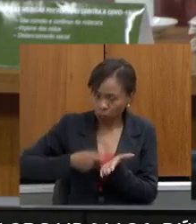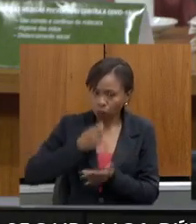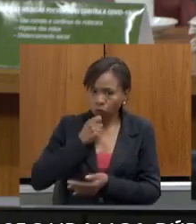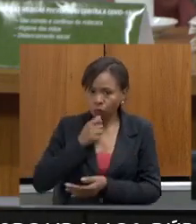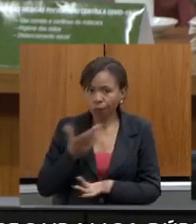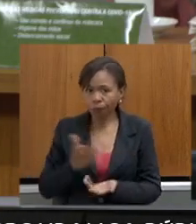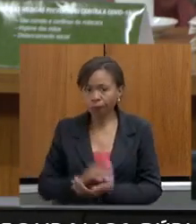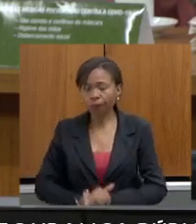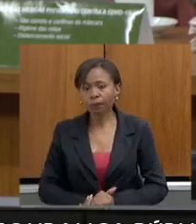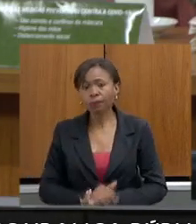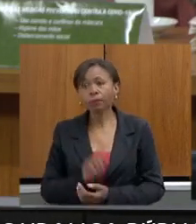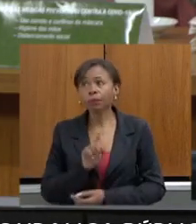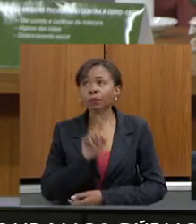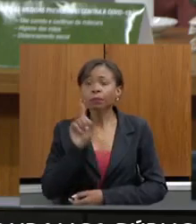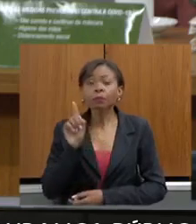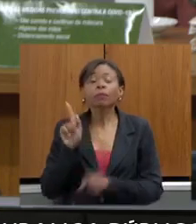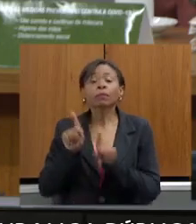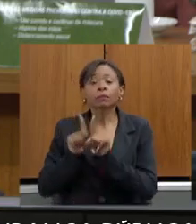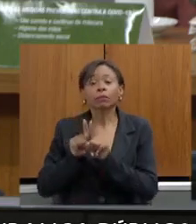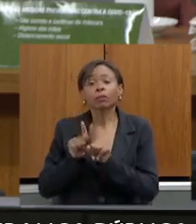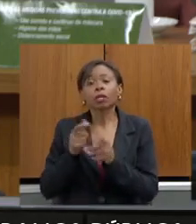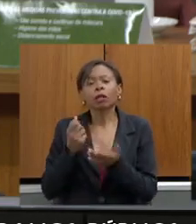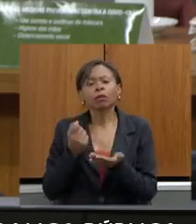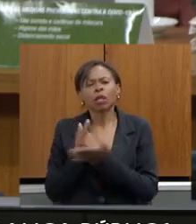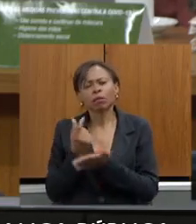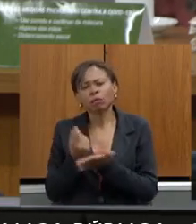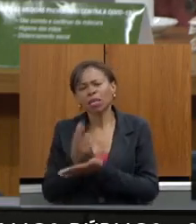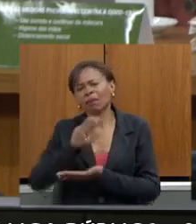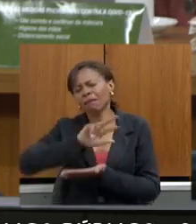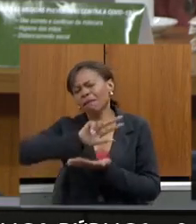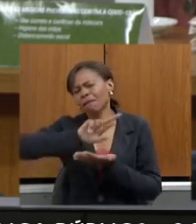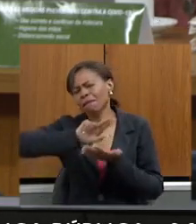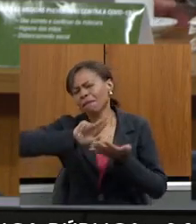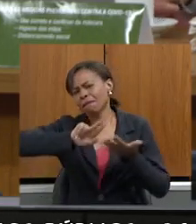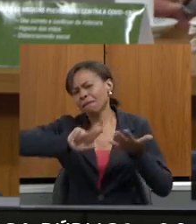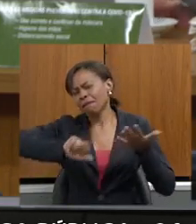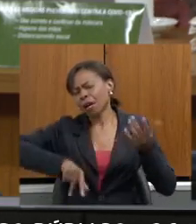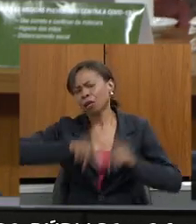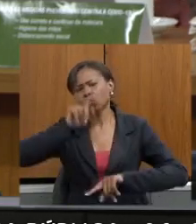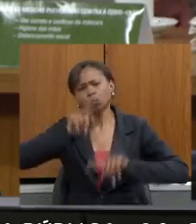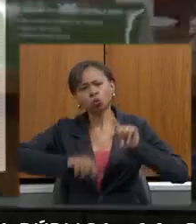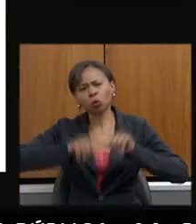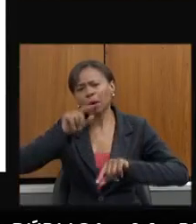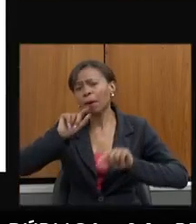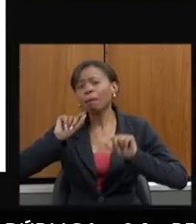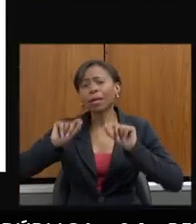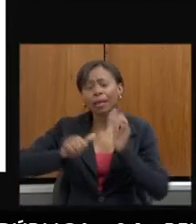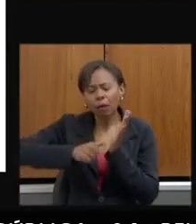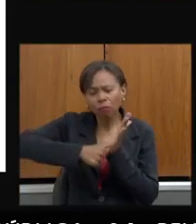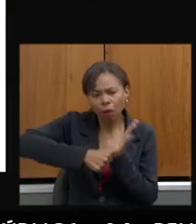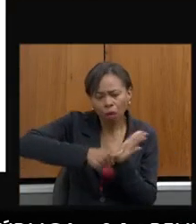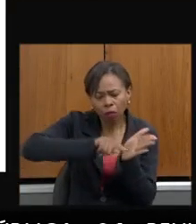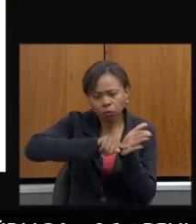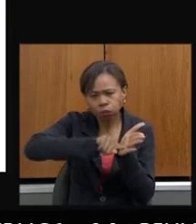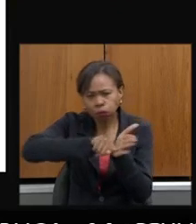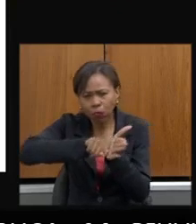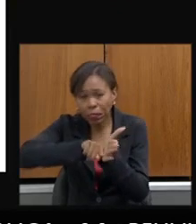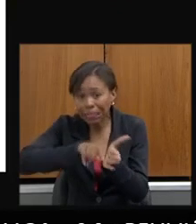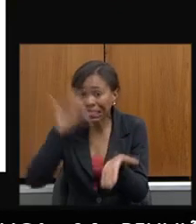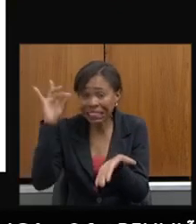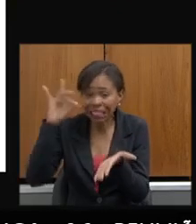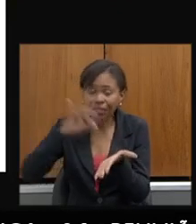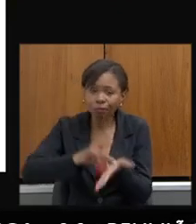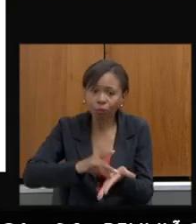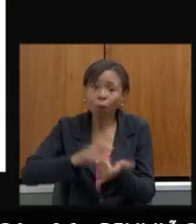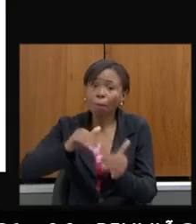aí nós tivemos também aquisição de diversos equipamentos para a perícia oficial mais de